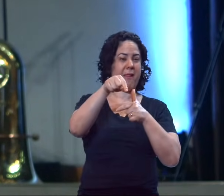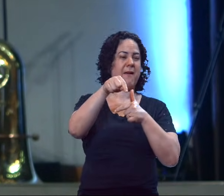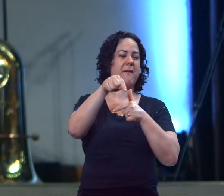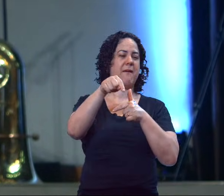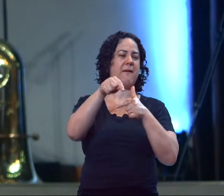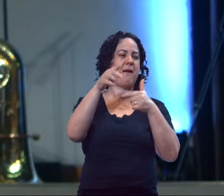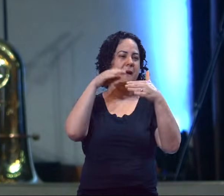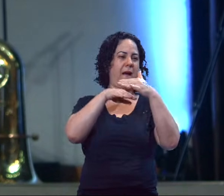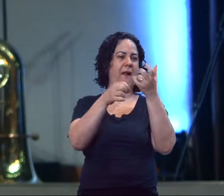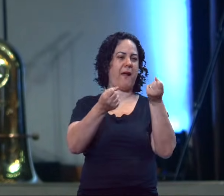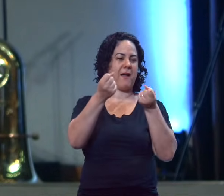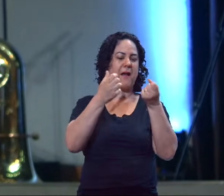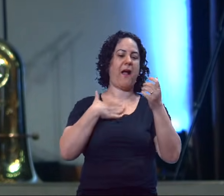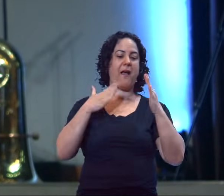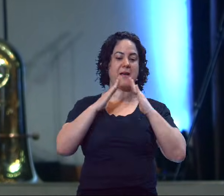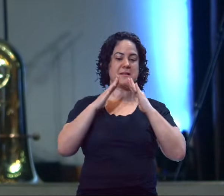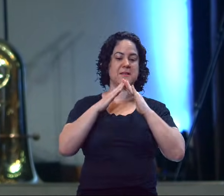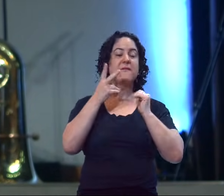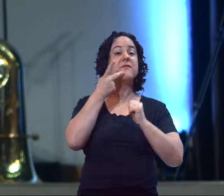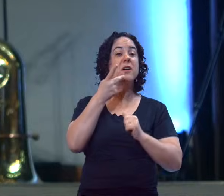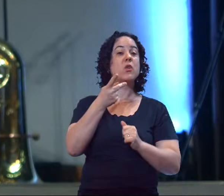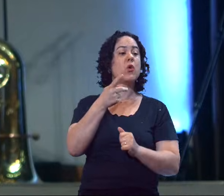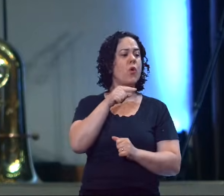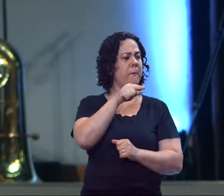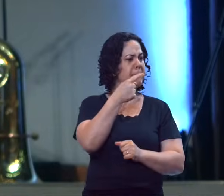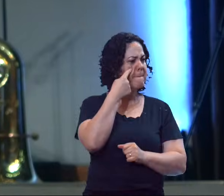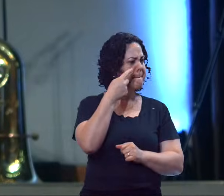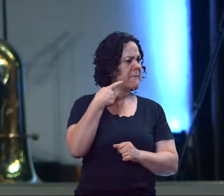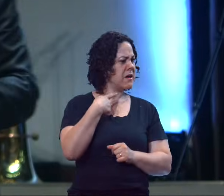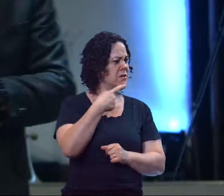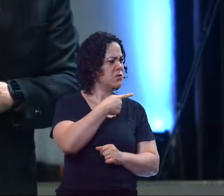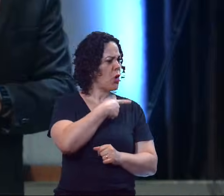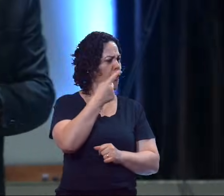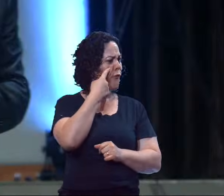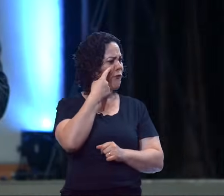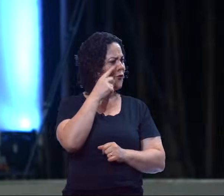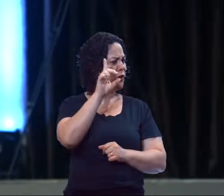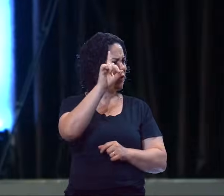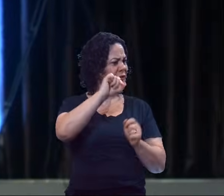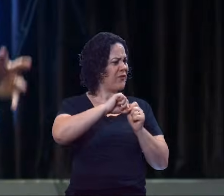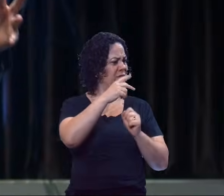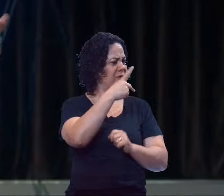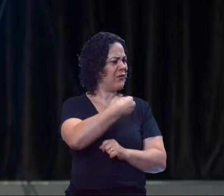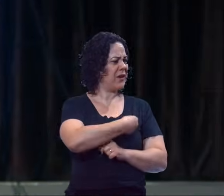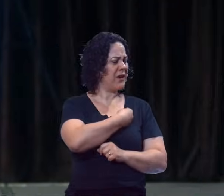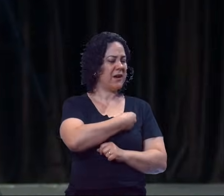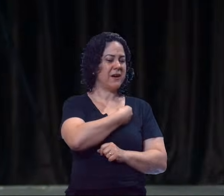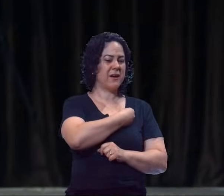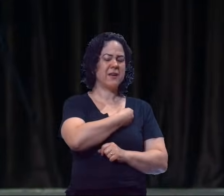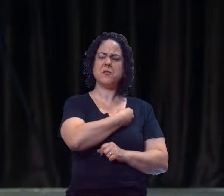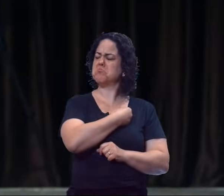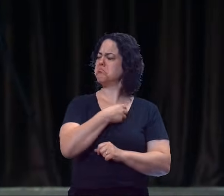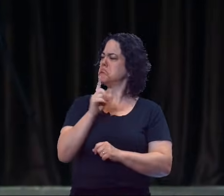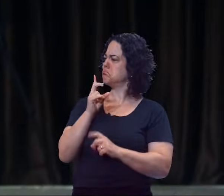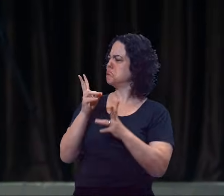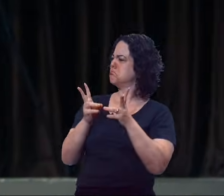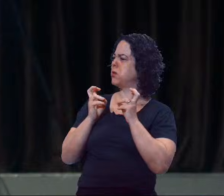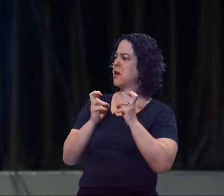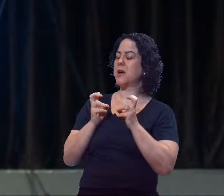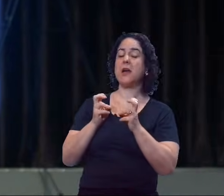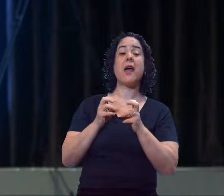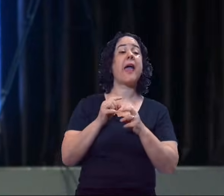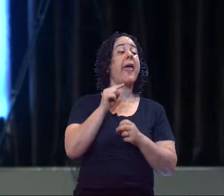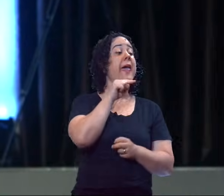garagem, ele é da igreja, falou: pastor, você viu o que Deus está fazendo na tua vida? Eu falei: não. Ele